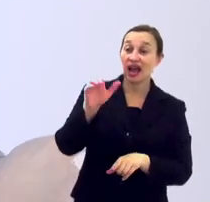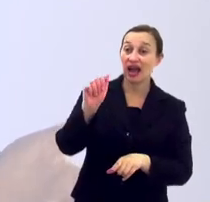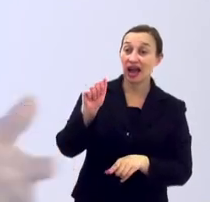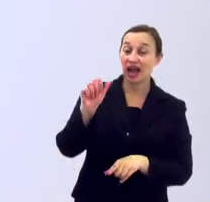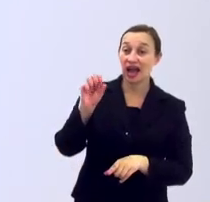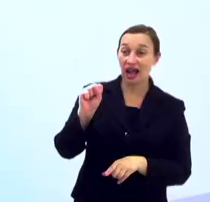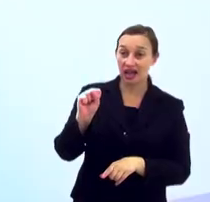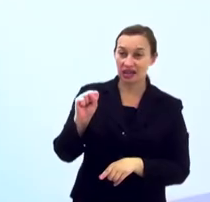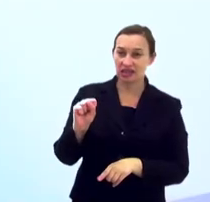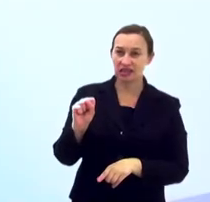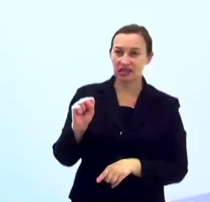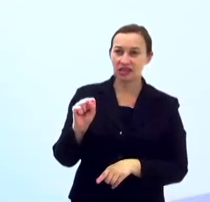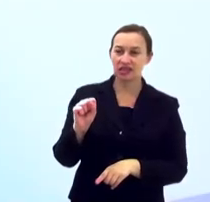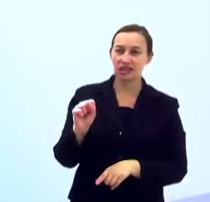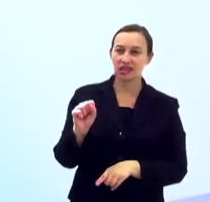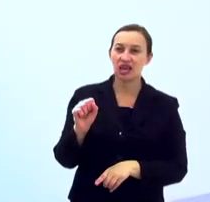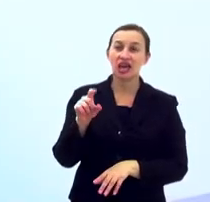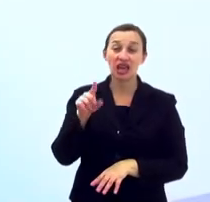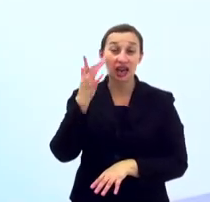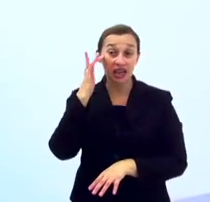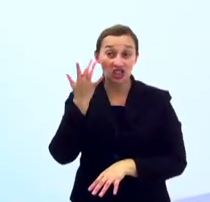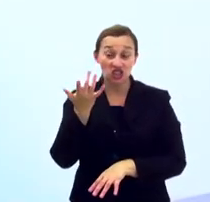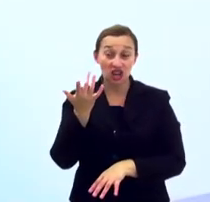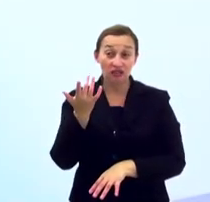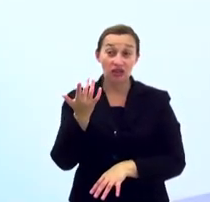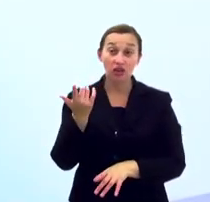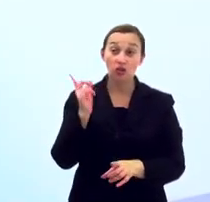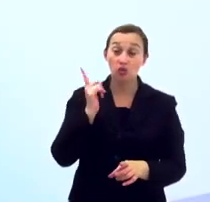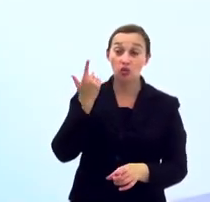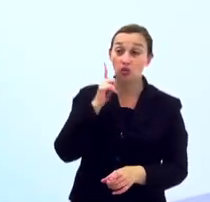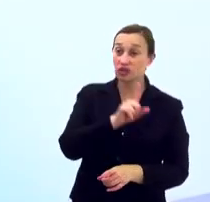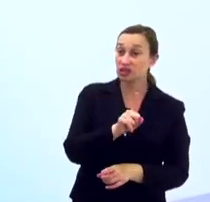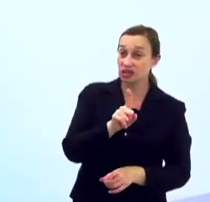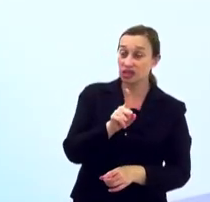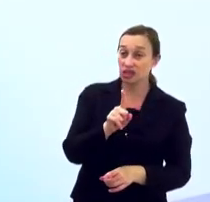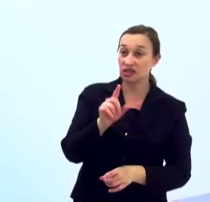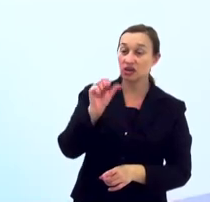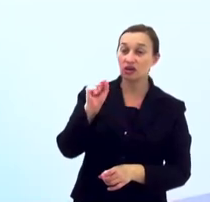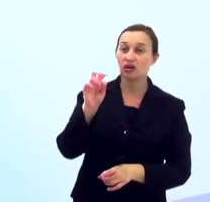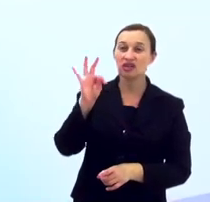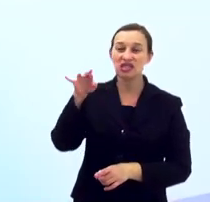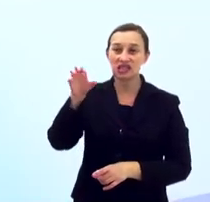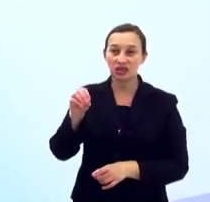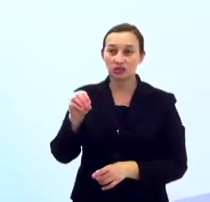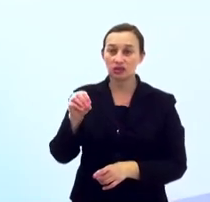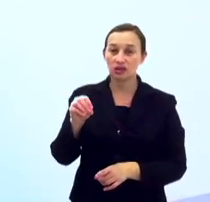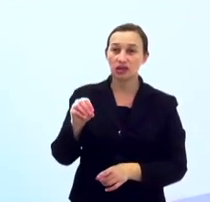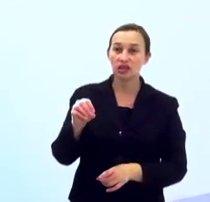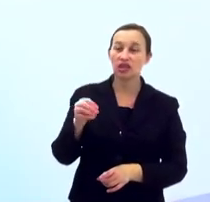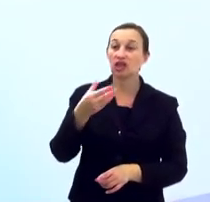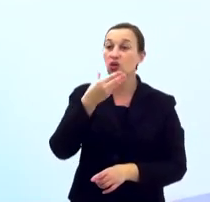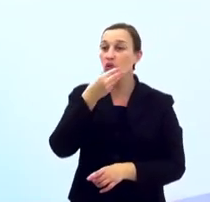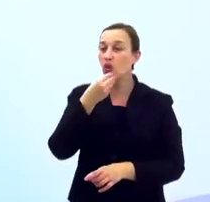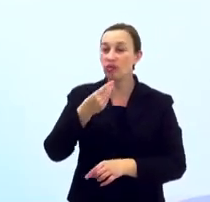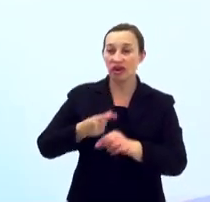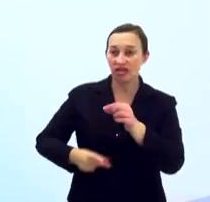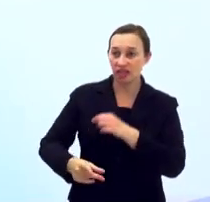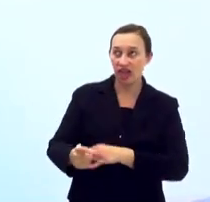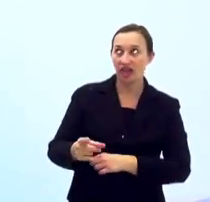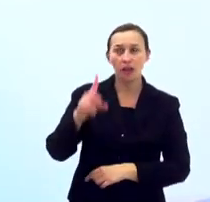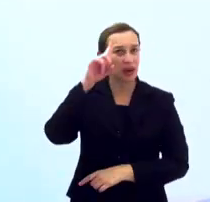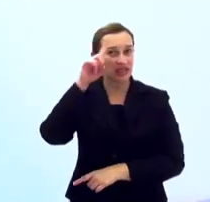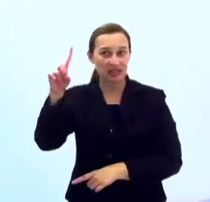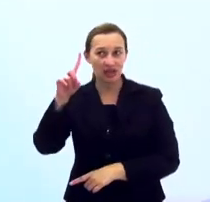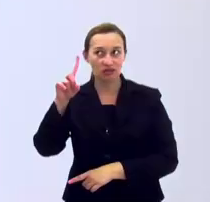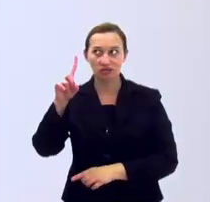Santo Graal. Ele achava que se ele conseguisse o Santo Graal, ele seria imortal. Mas Deus não ia fazer isso com a gente, né? Então ele